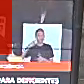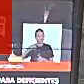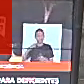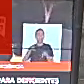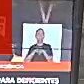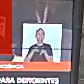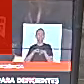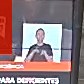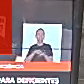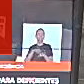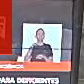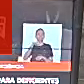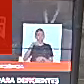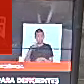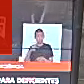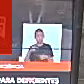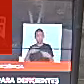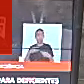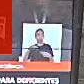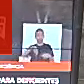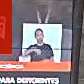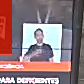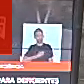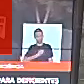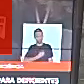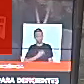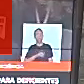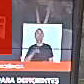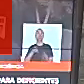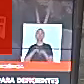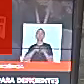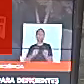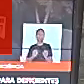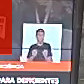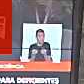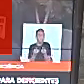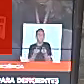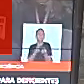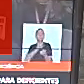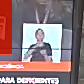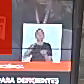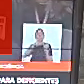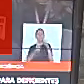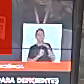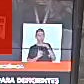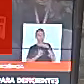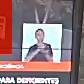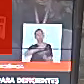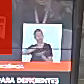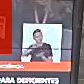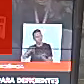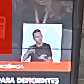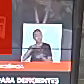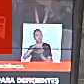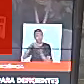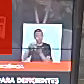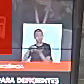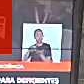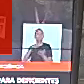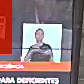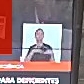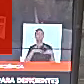faz presente, a Defensoria e outros órgãos. Penso que a